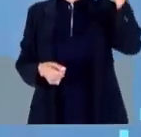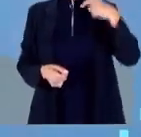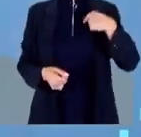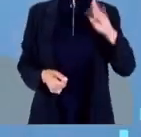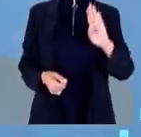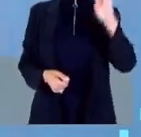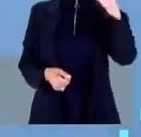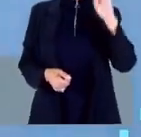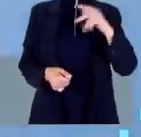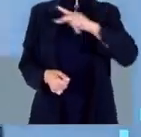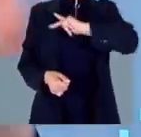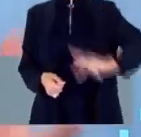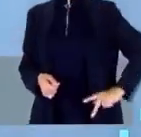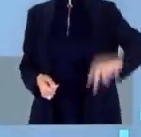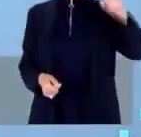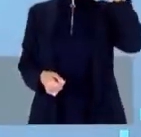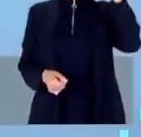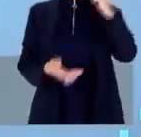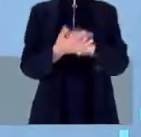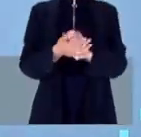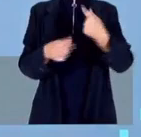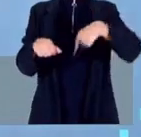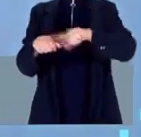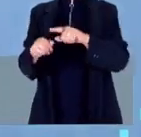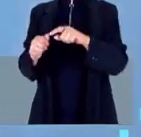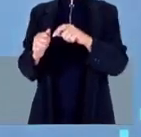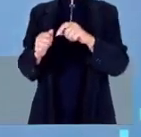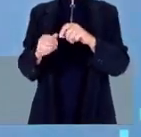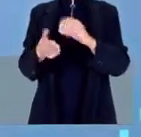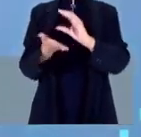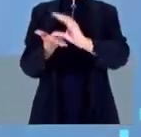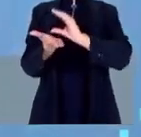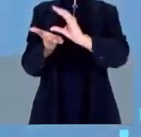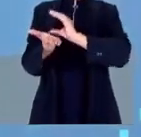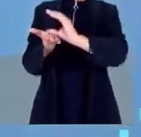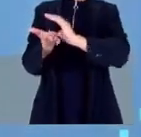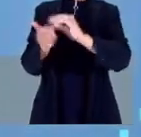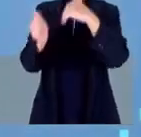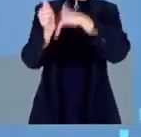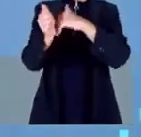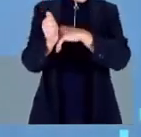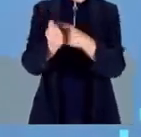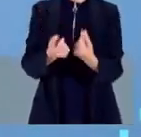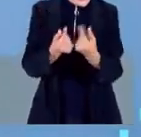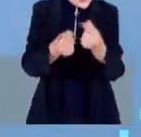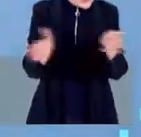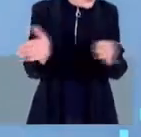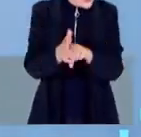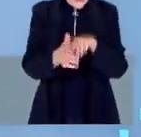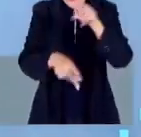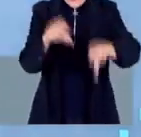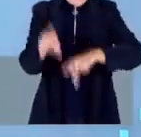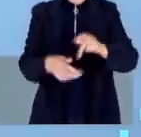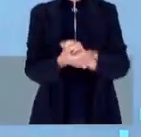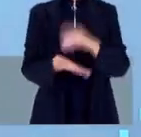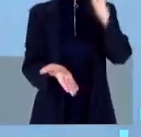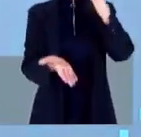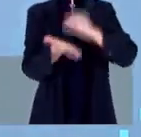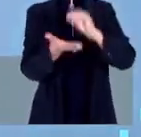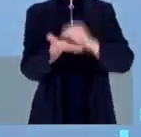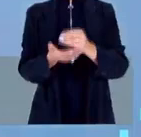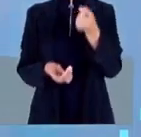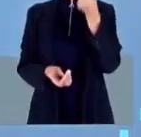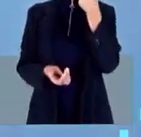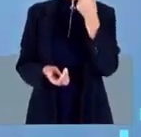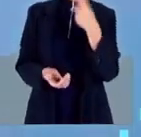candidato à presidência do Senado contra um orçamento secreto que comprou consciências dinheiro de vocês Engenheiro do povo que tá faltando para o remédio